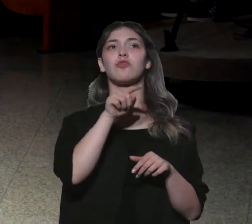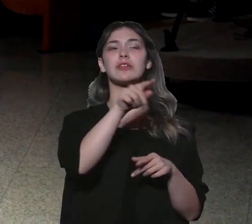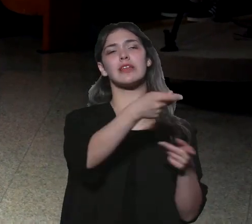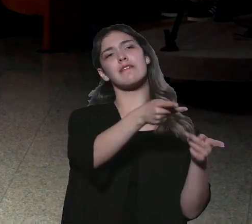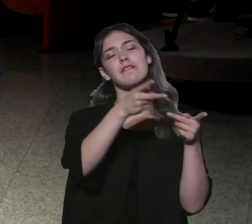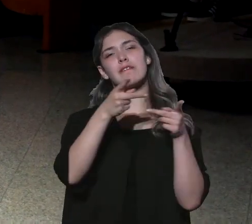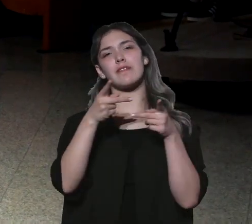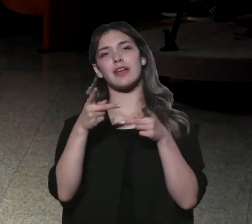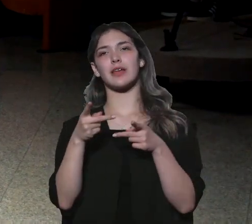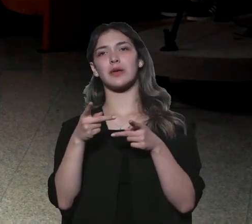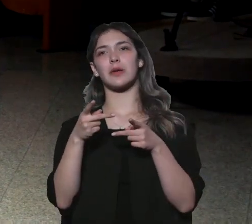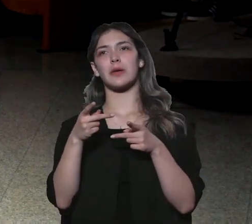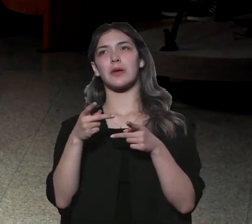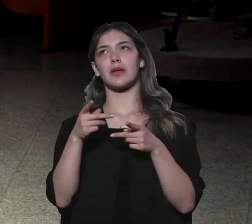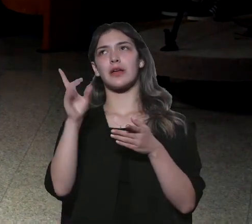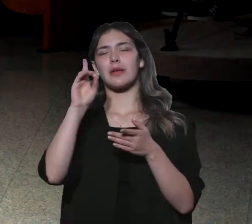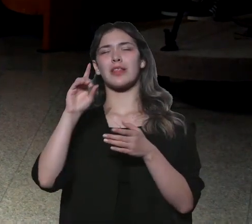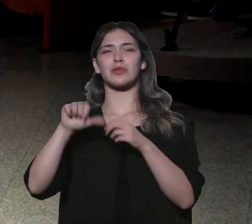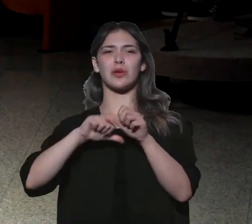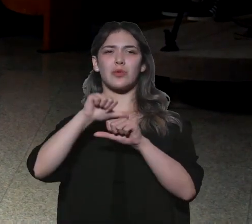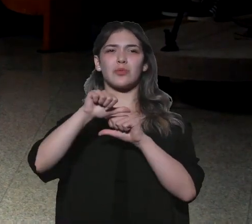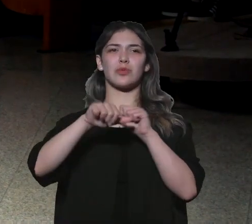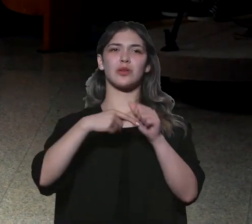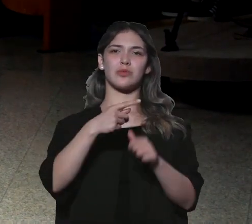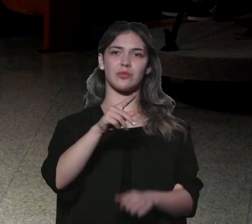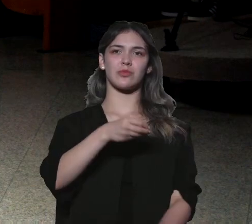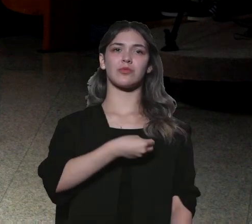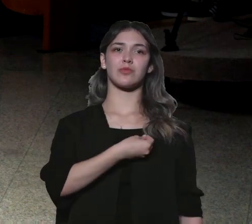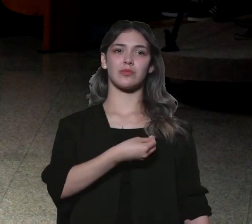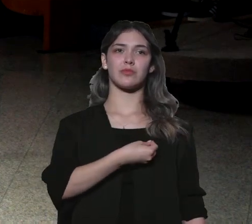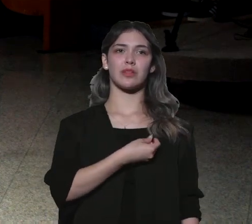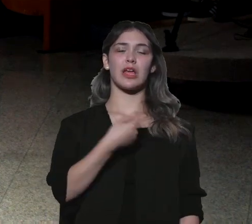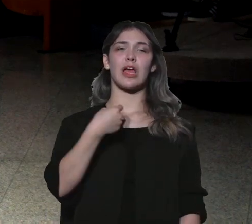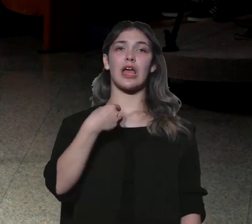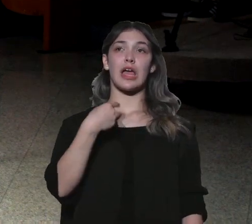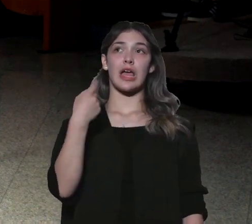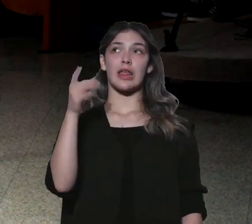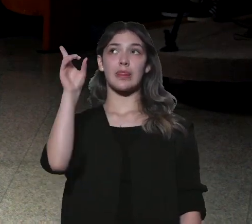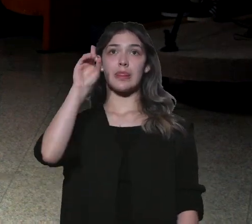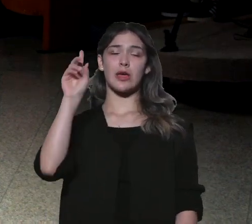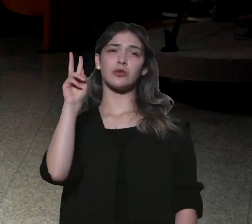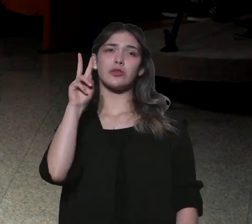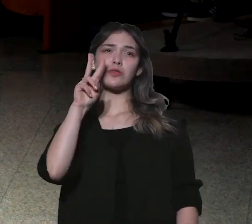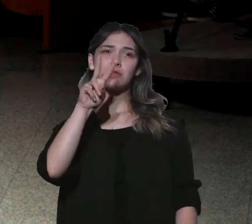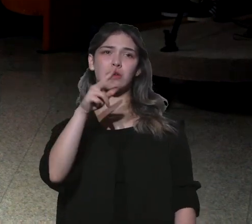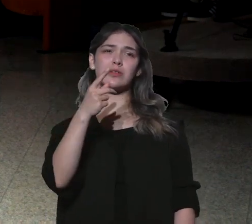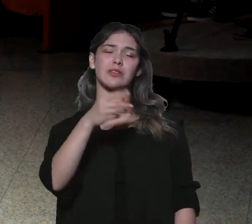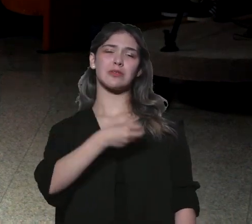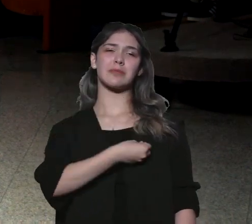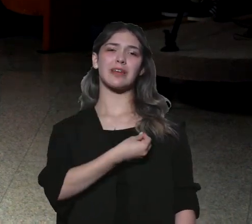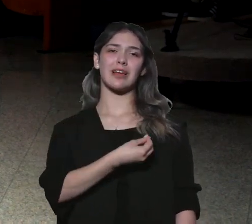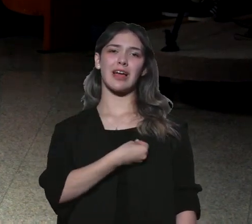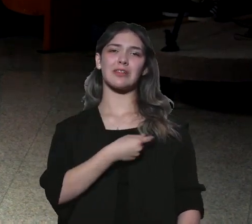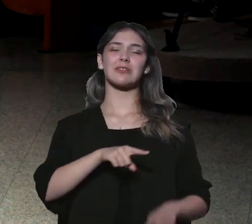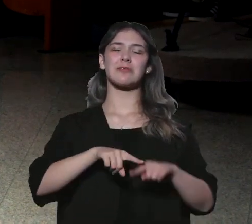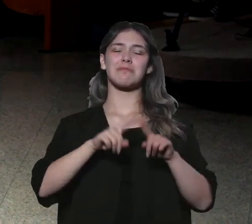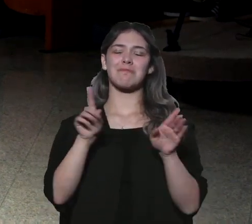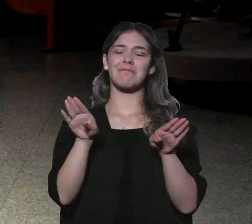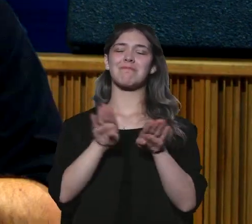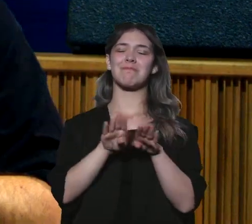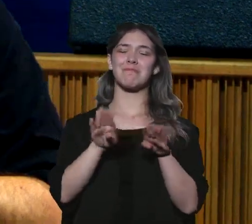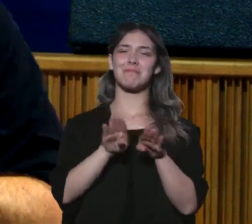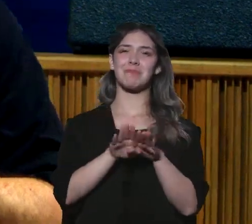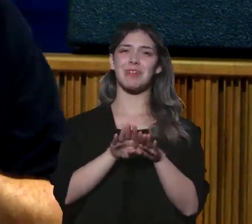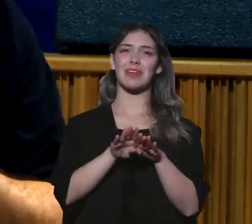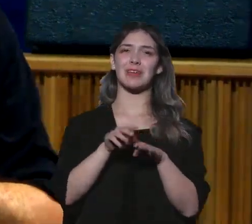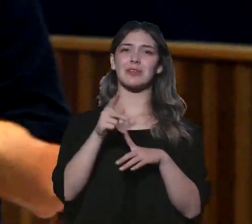vida. Eu estou vendo você indo para a festa, mas depois vindo para casa chorar. Eu vejo como você se